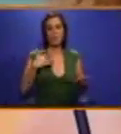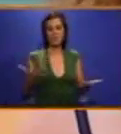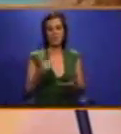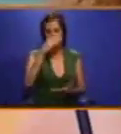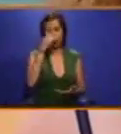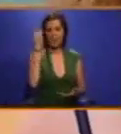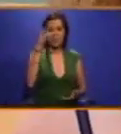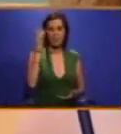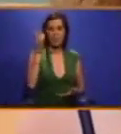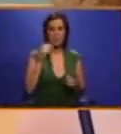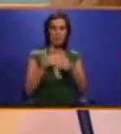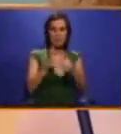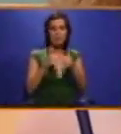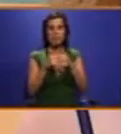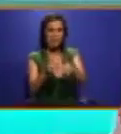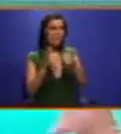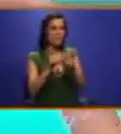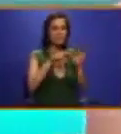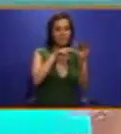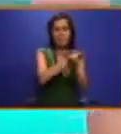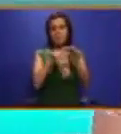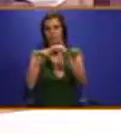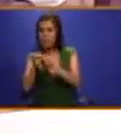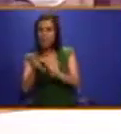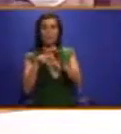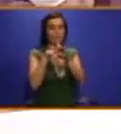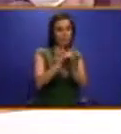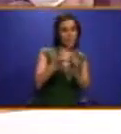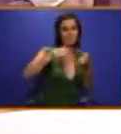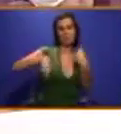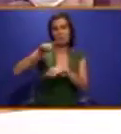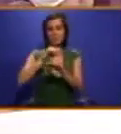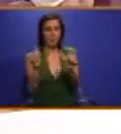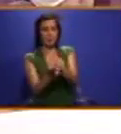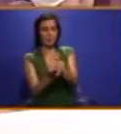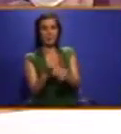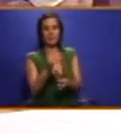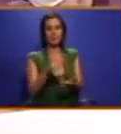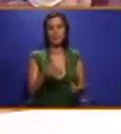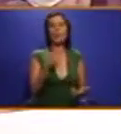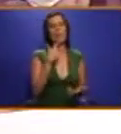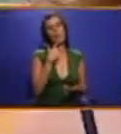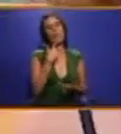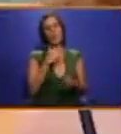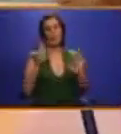foi muito divertido andar nestas nestas voltinhas e revir a voltas com com a Maria